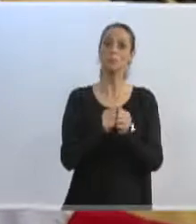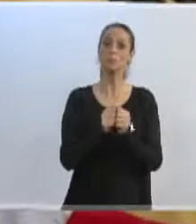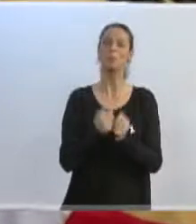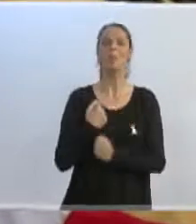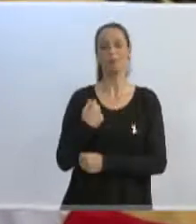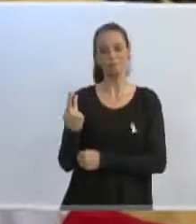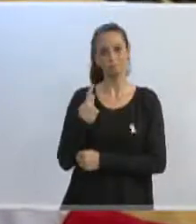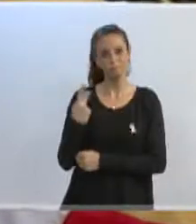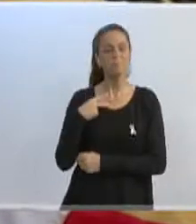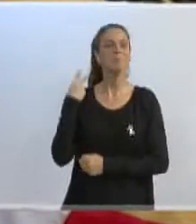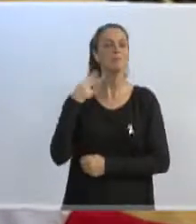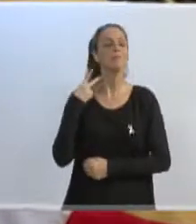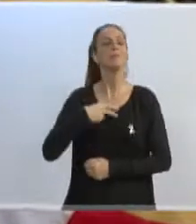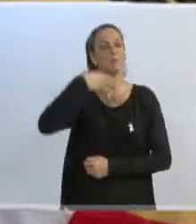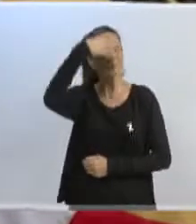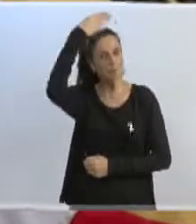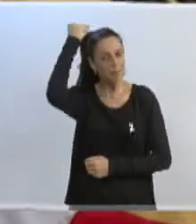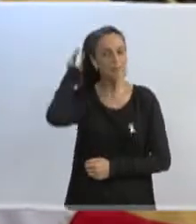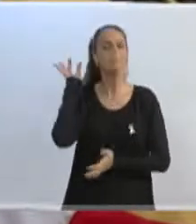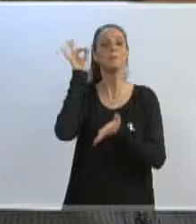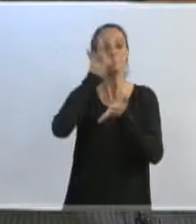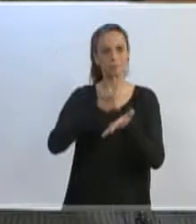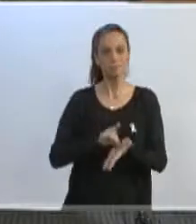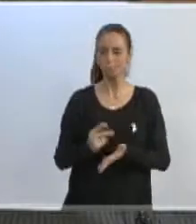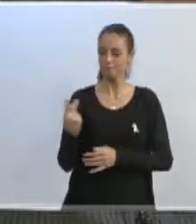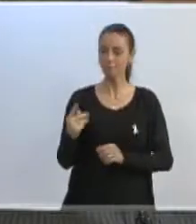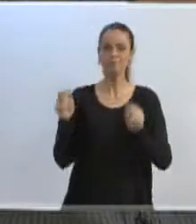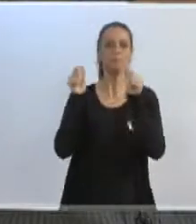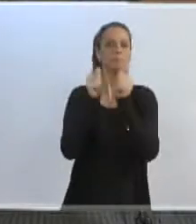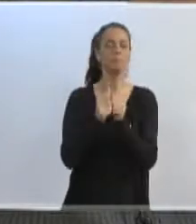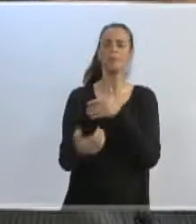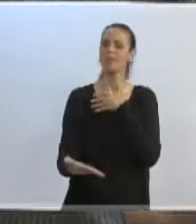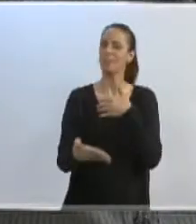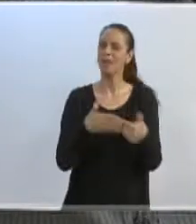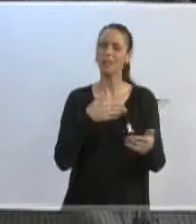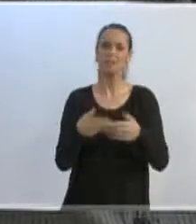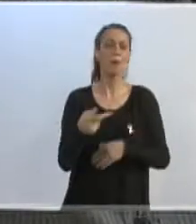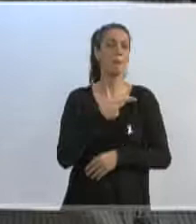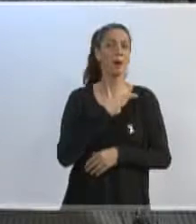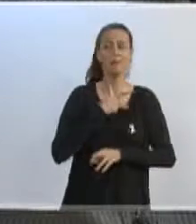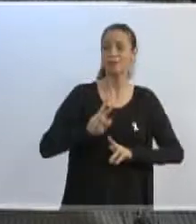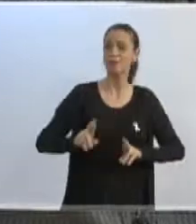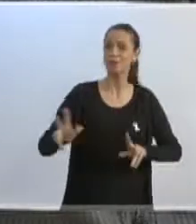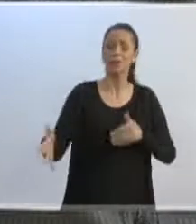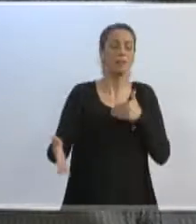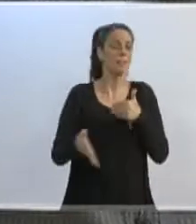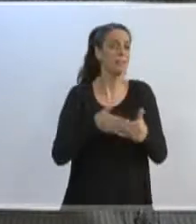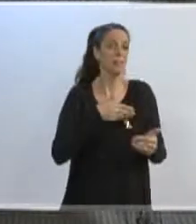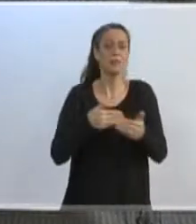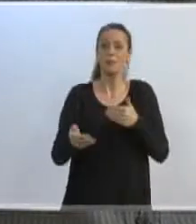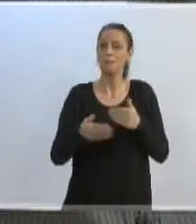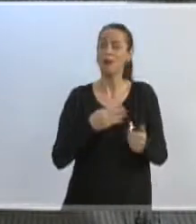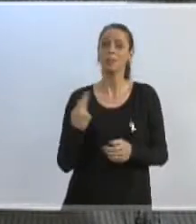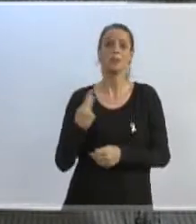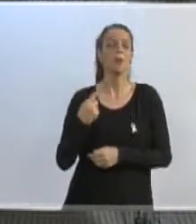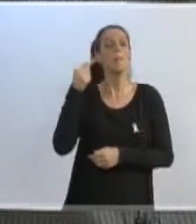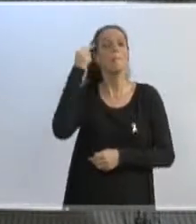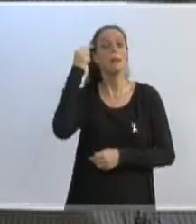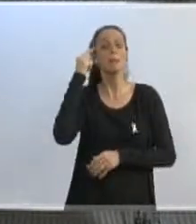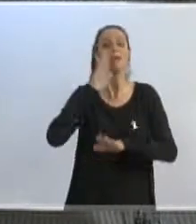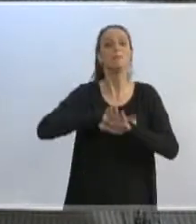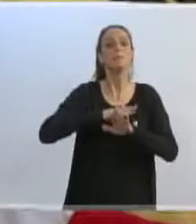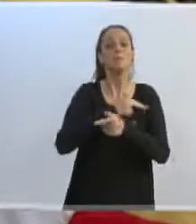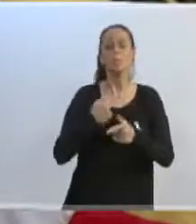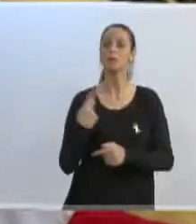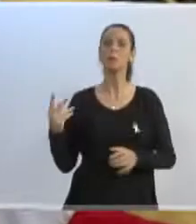vereador Matias, exatamente juntos, independente de questão partidária, independente de questão ideológica, estamos